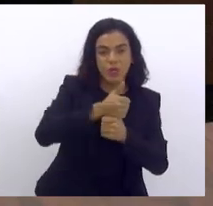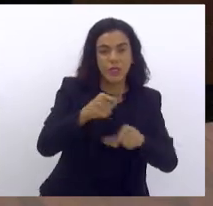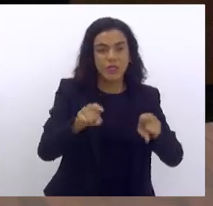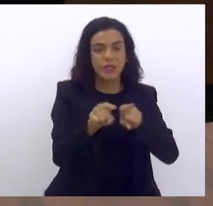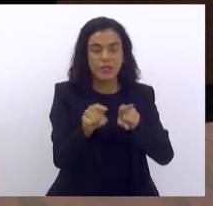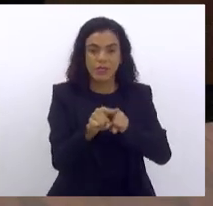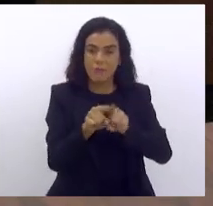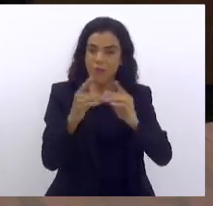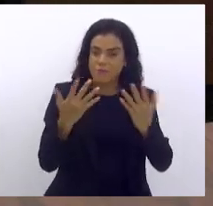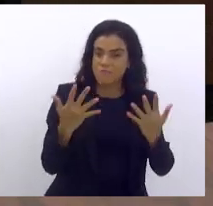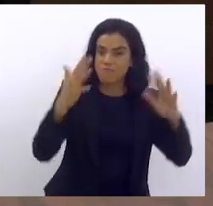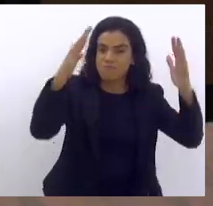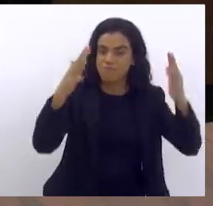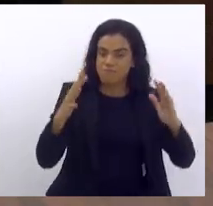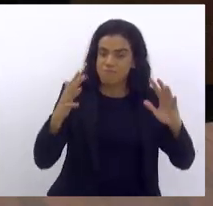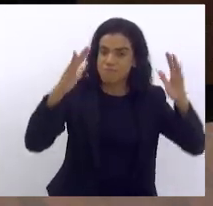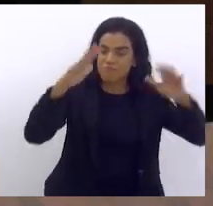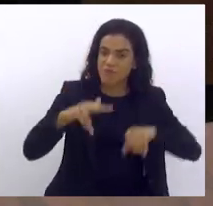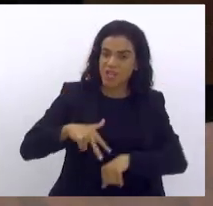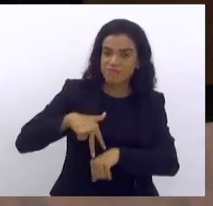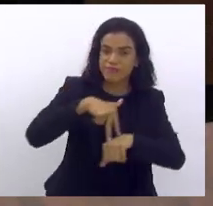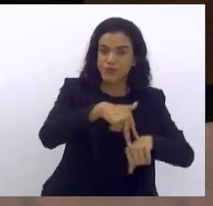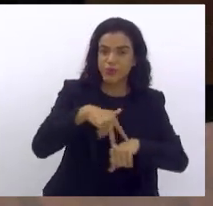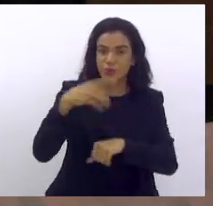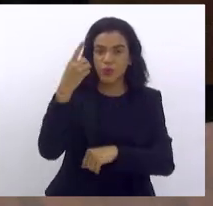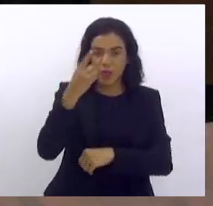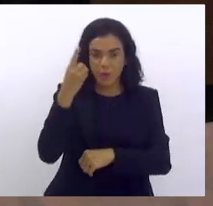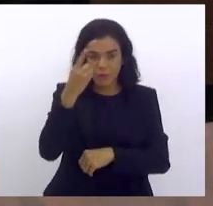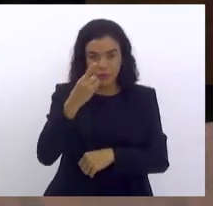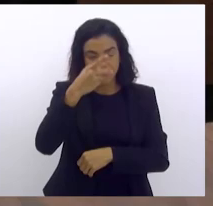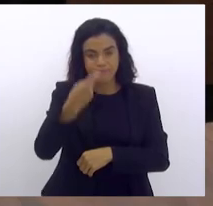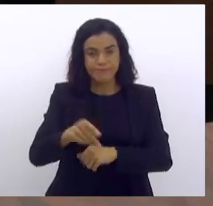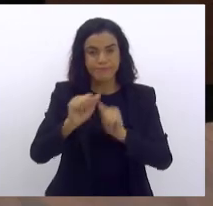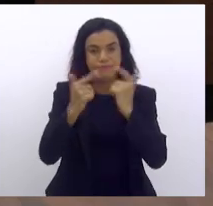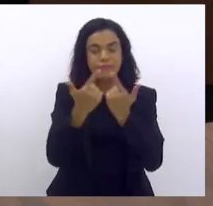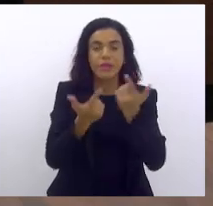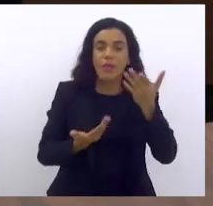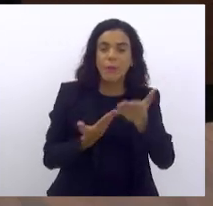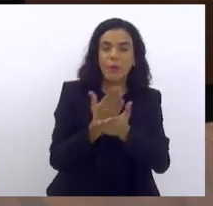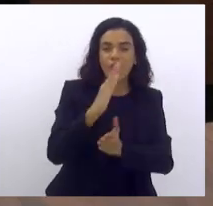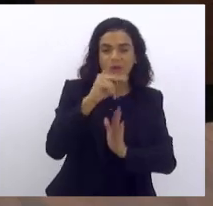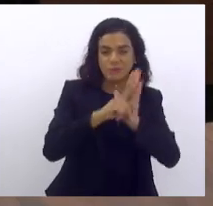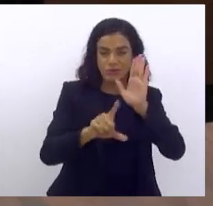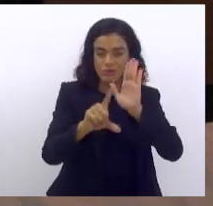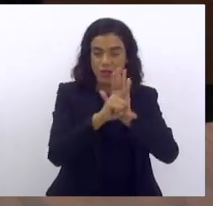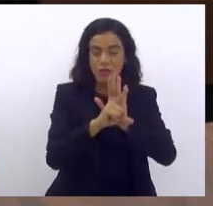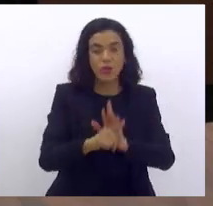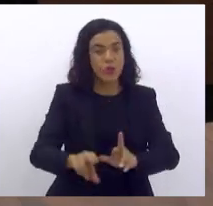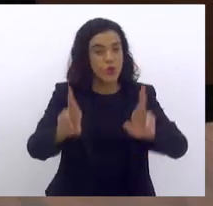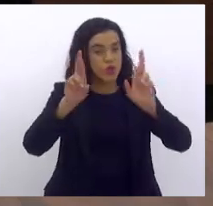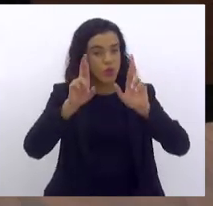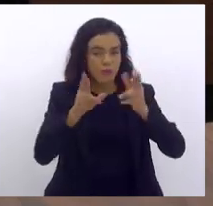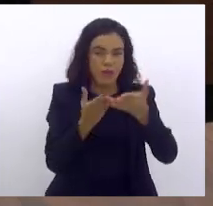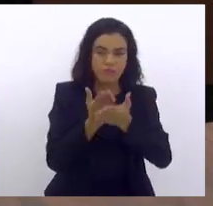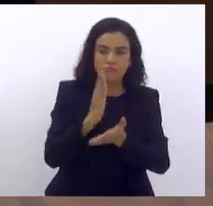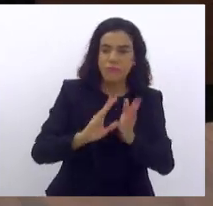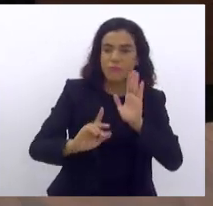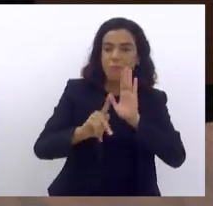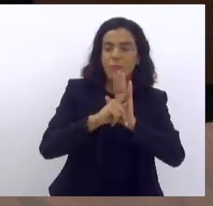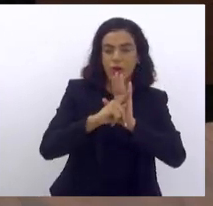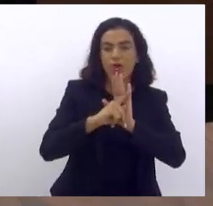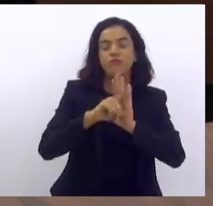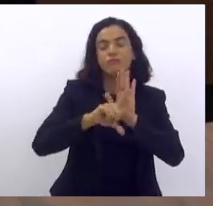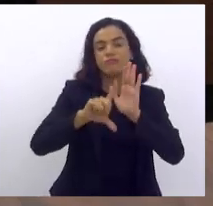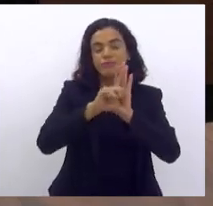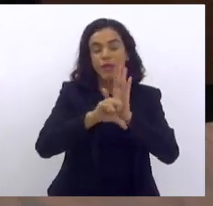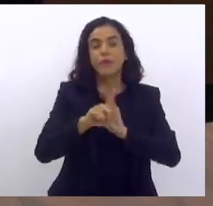a luta e a resiliência dos deputados aqui da casa em aprovar esse projeto e tomara que se aprove, porque é um caminho